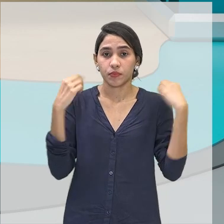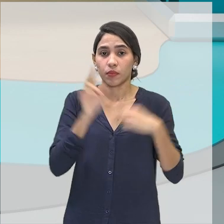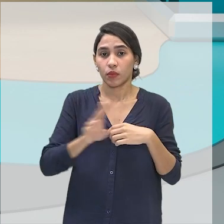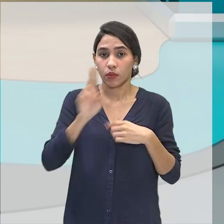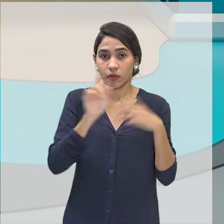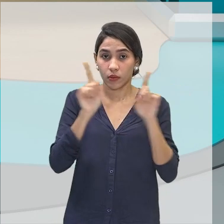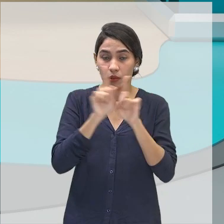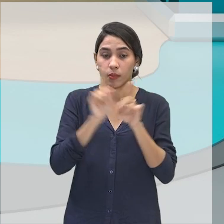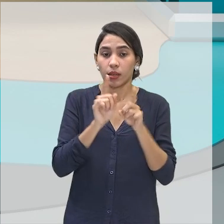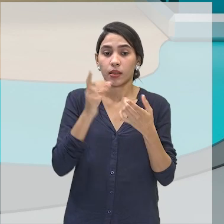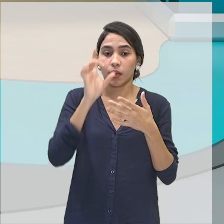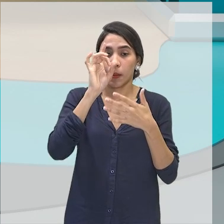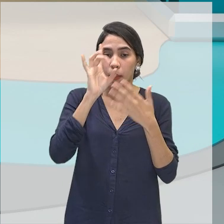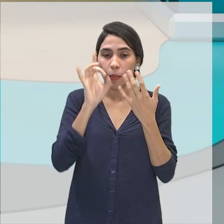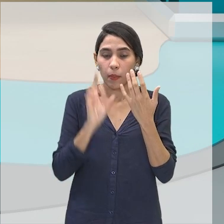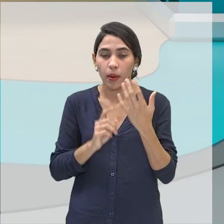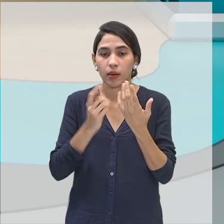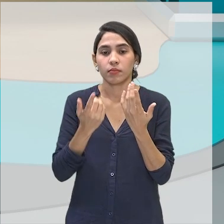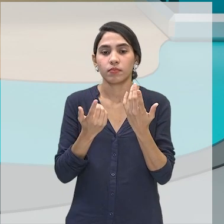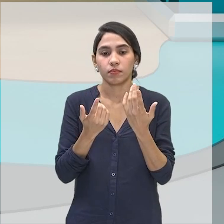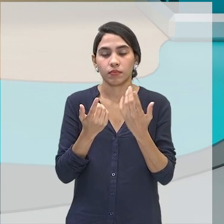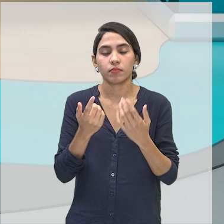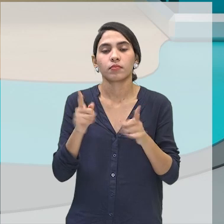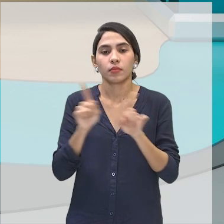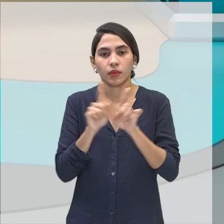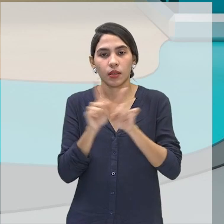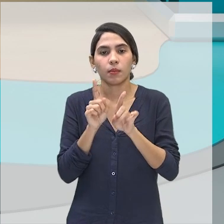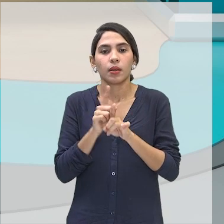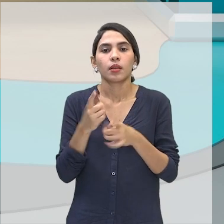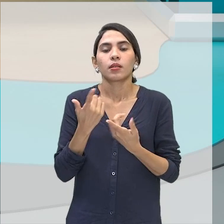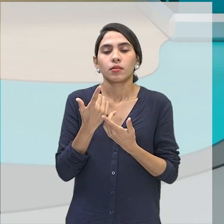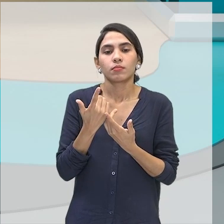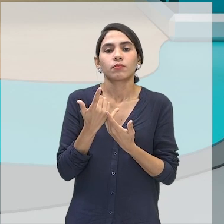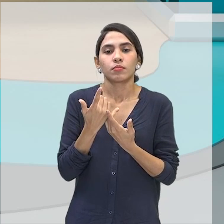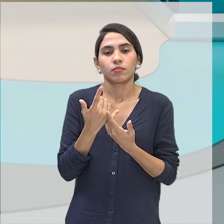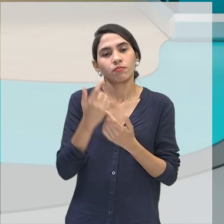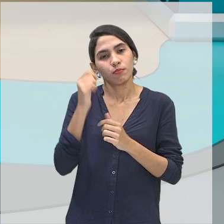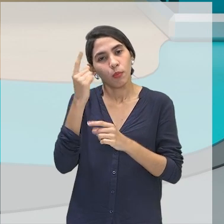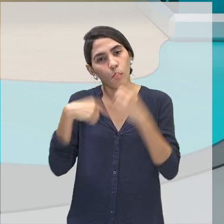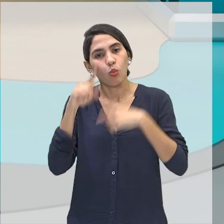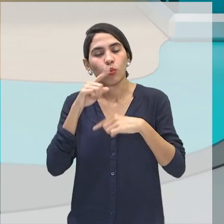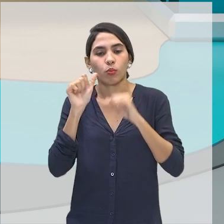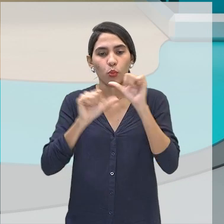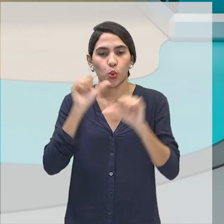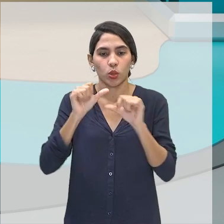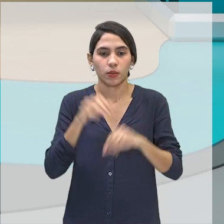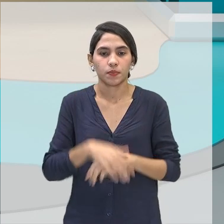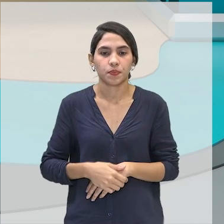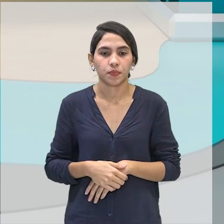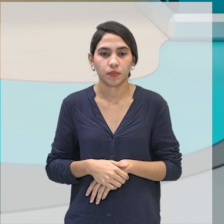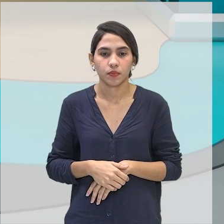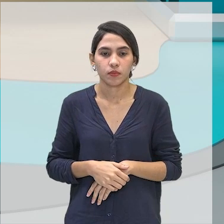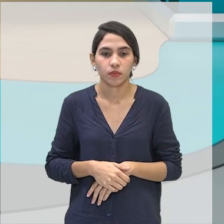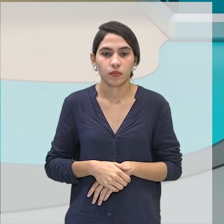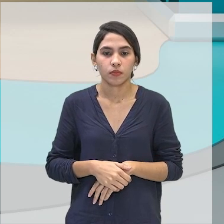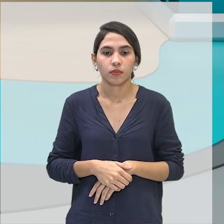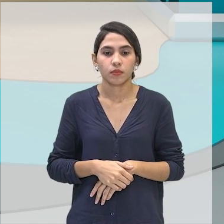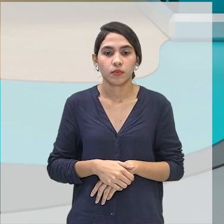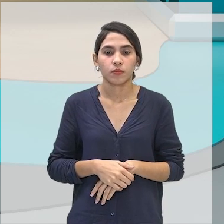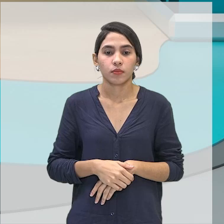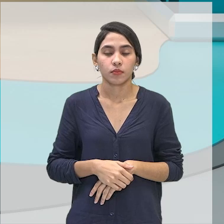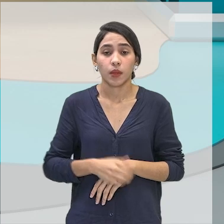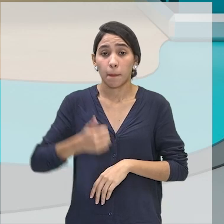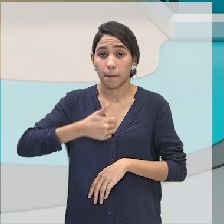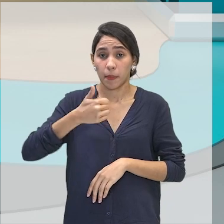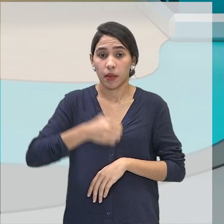também em cada uma dessas artes marciais também tem aí a sua modernização, tá? Então, nós temos aqui como